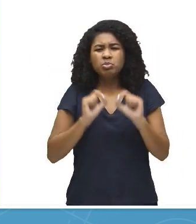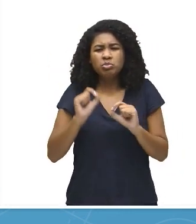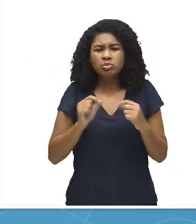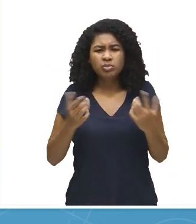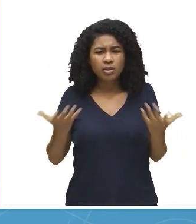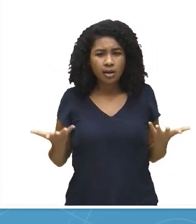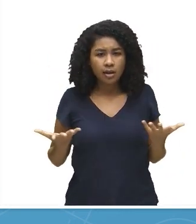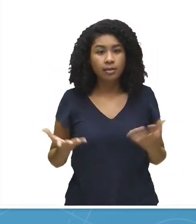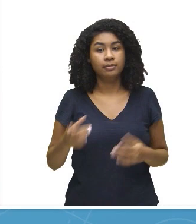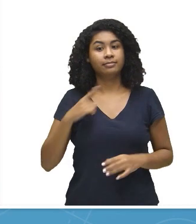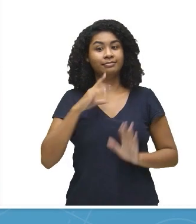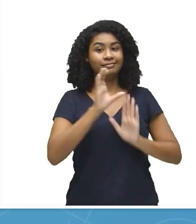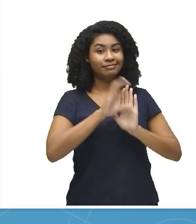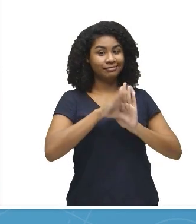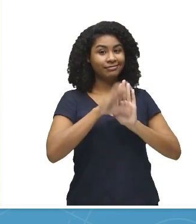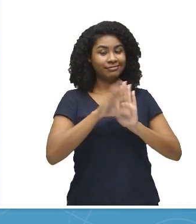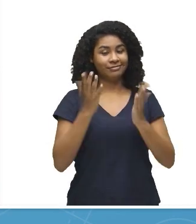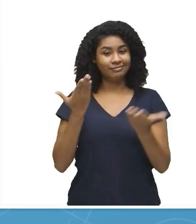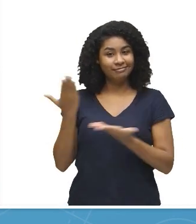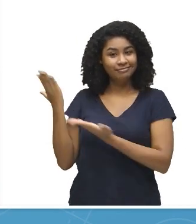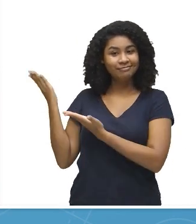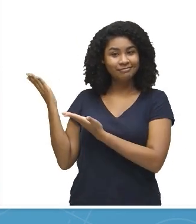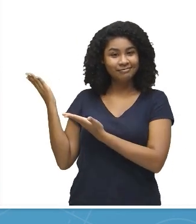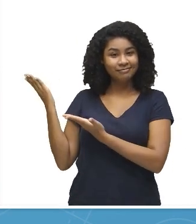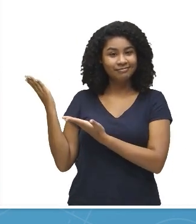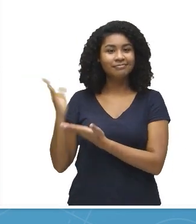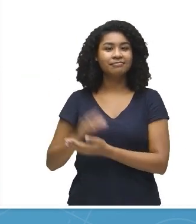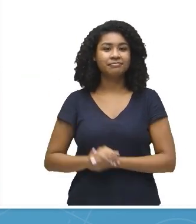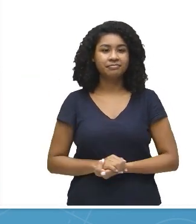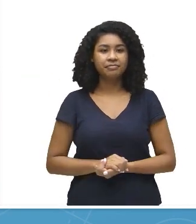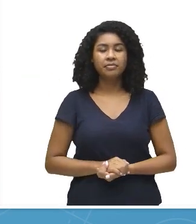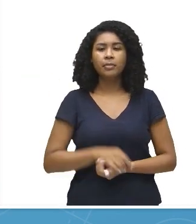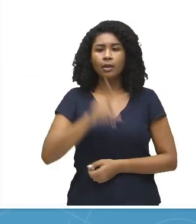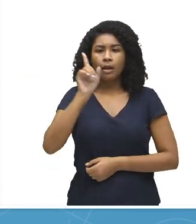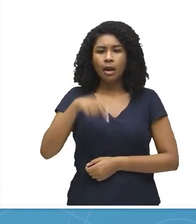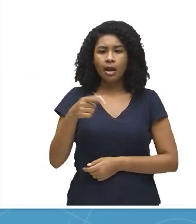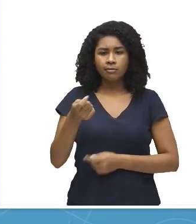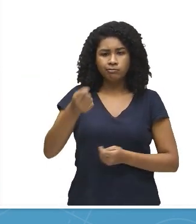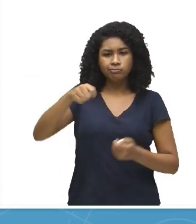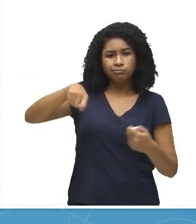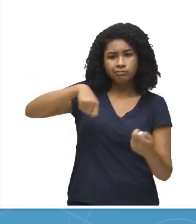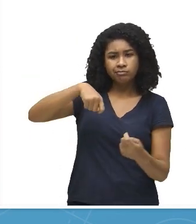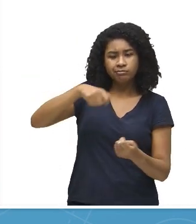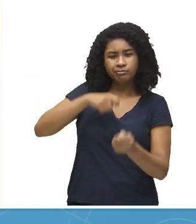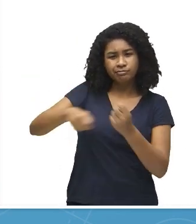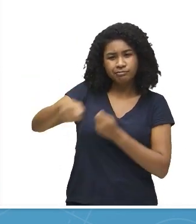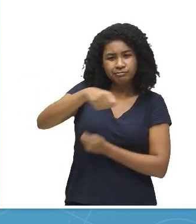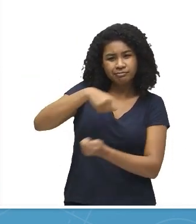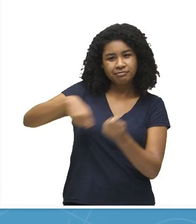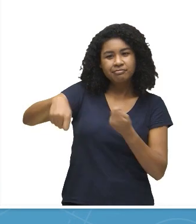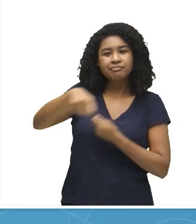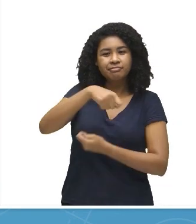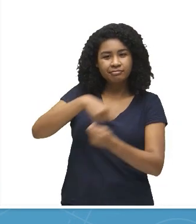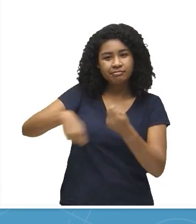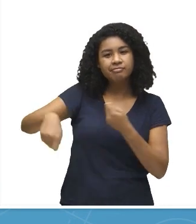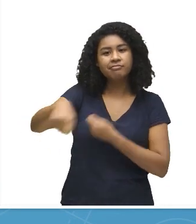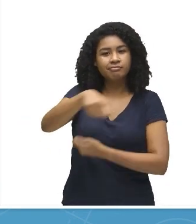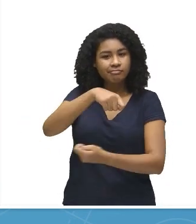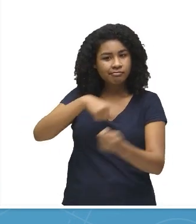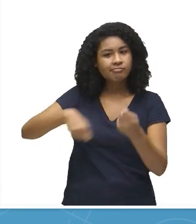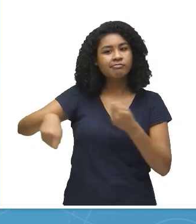temos o conceito para vocês, olha, que nada mais é que aqui uma atividade econômica, né, que vai fazer circular